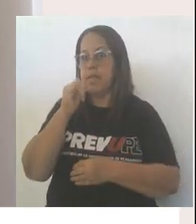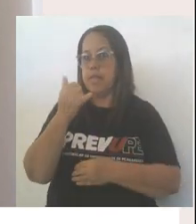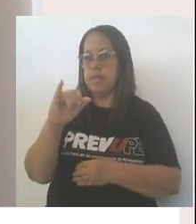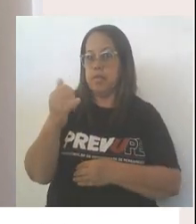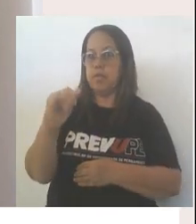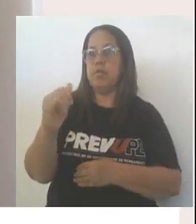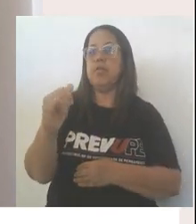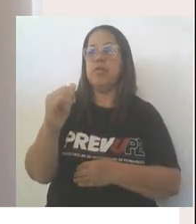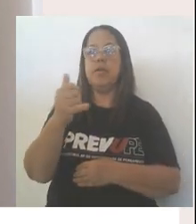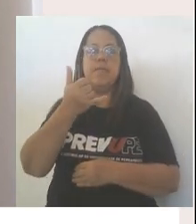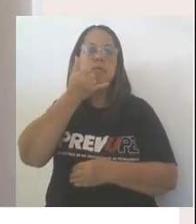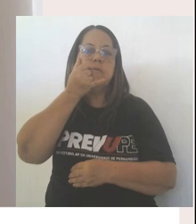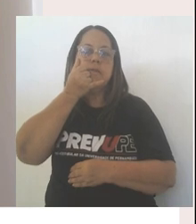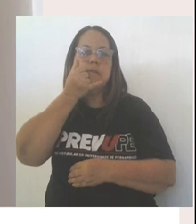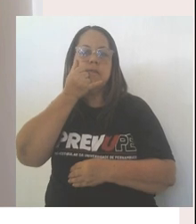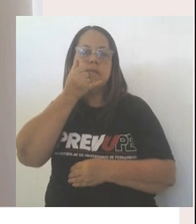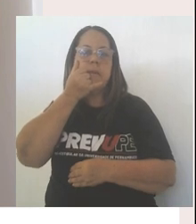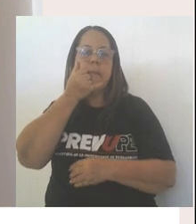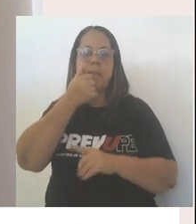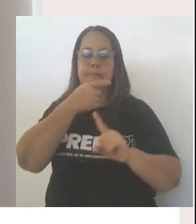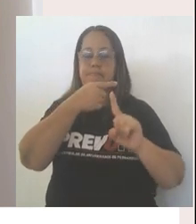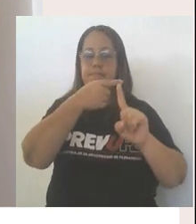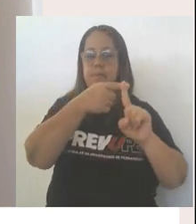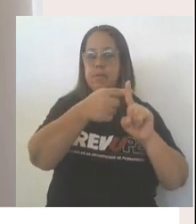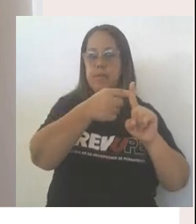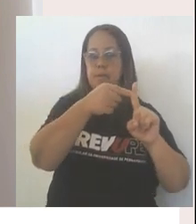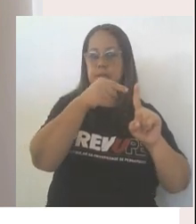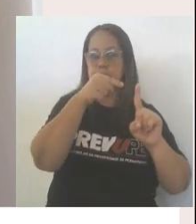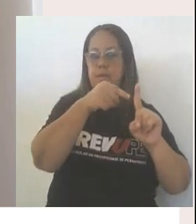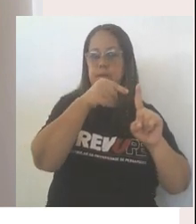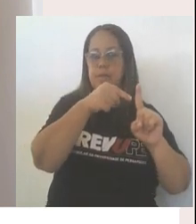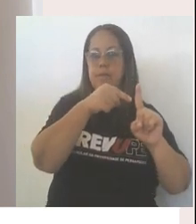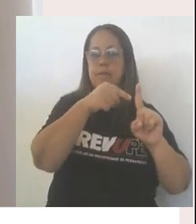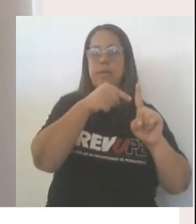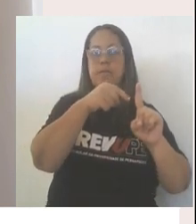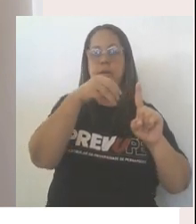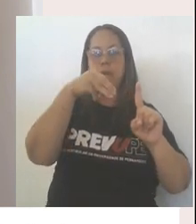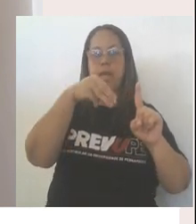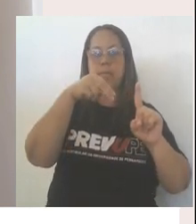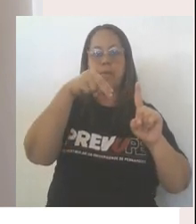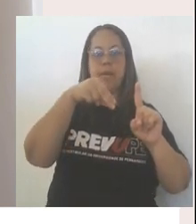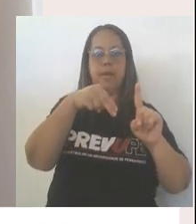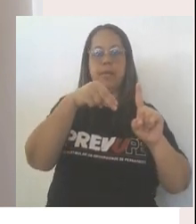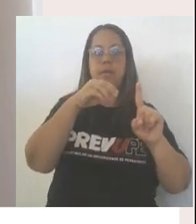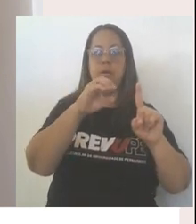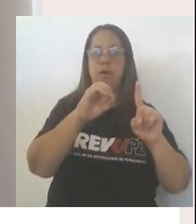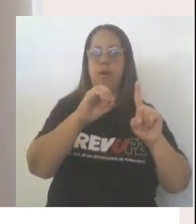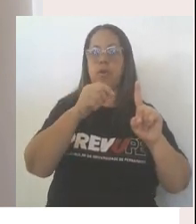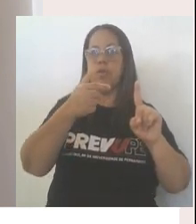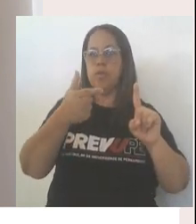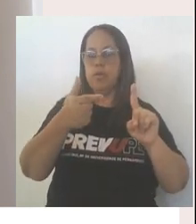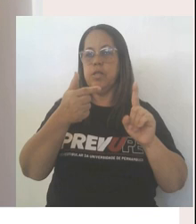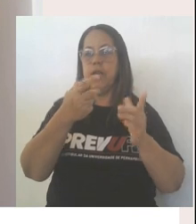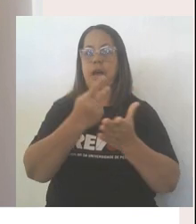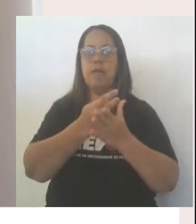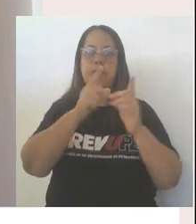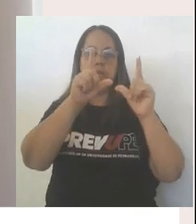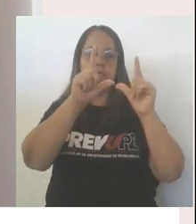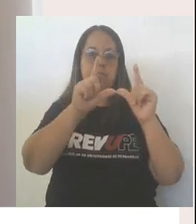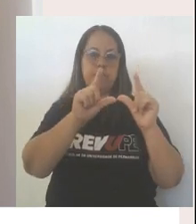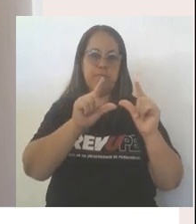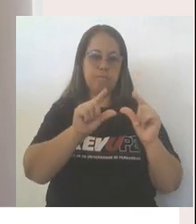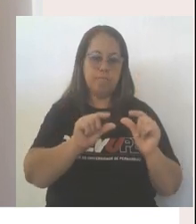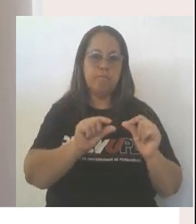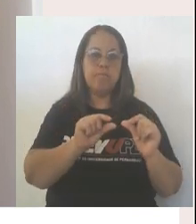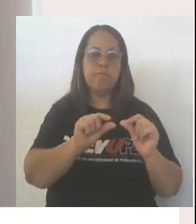para o dispositivo. No cátodo, o dióxido de manganês, MnO2, sofre redução,